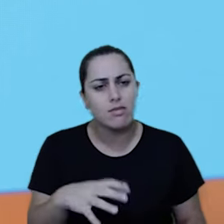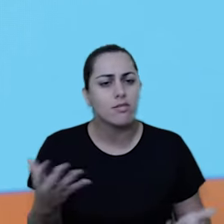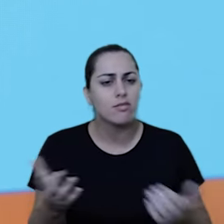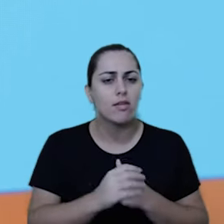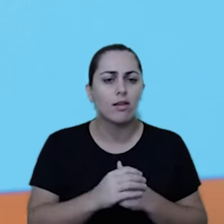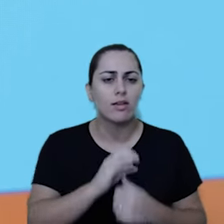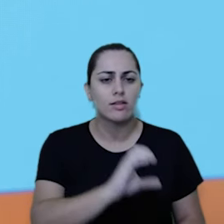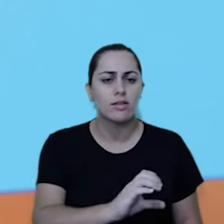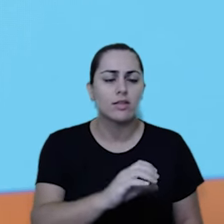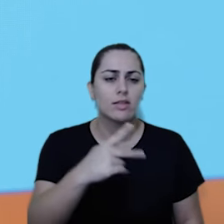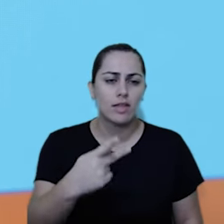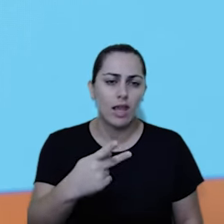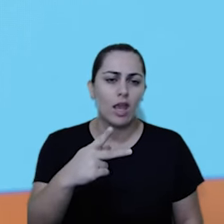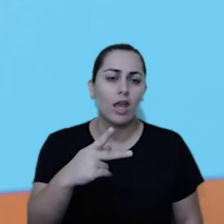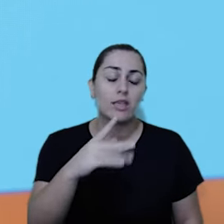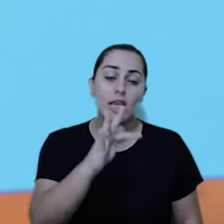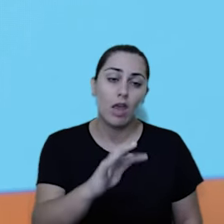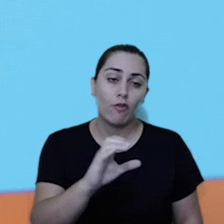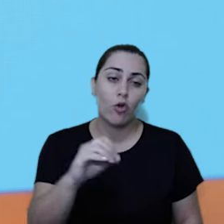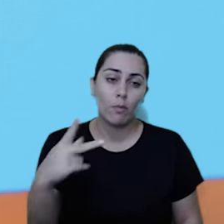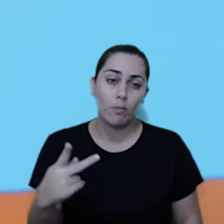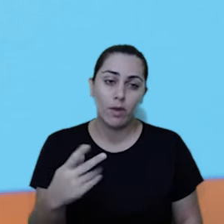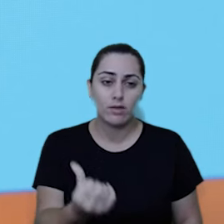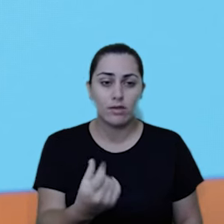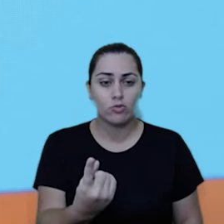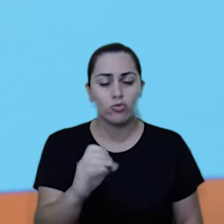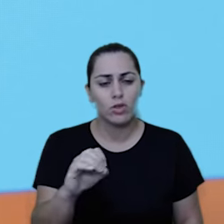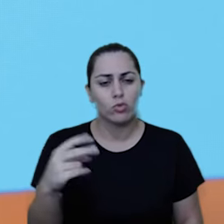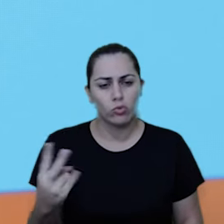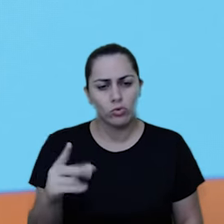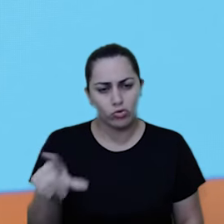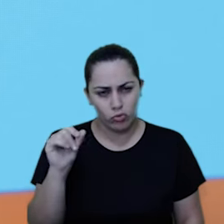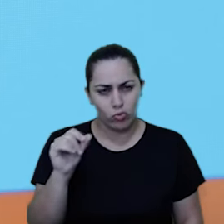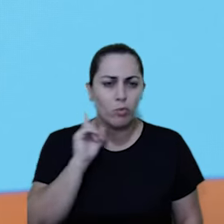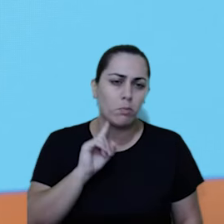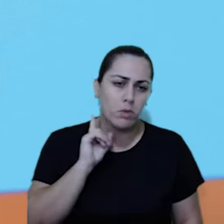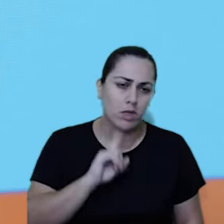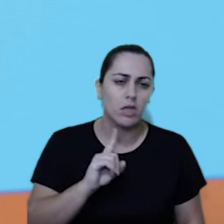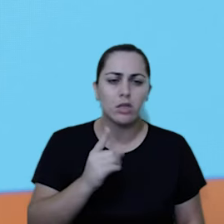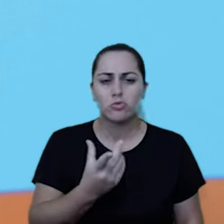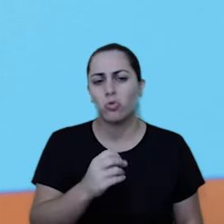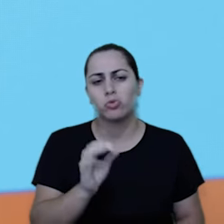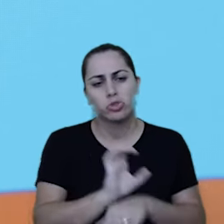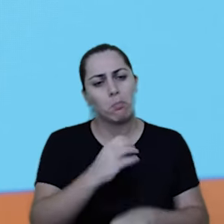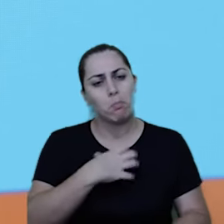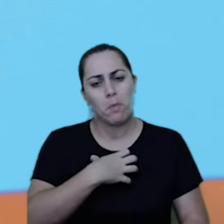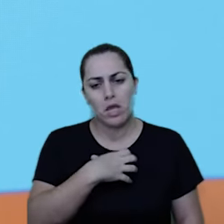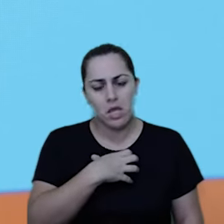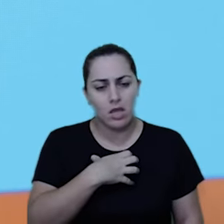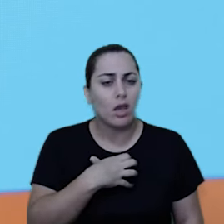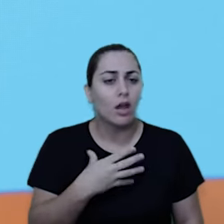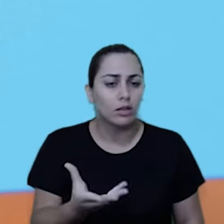coloco CST cfop 6102 por exemplo seleciono Minas Gerais seleciono Bahia e aí eu